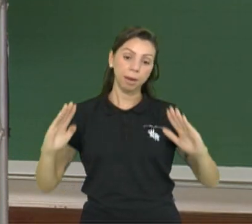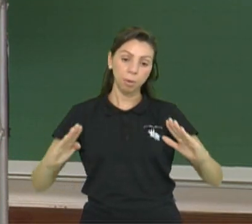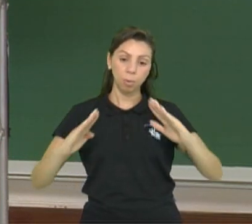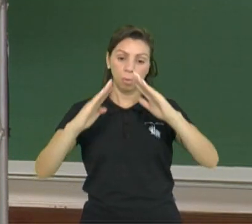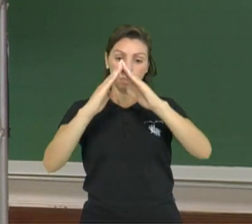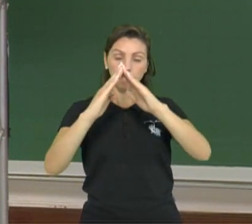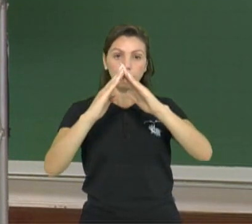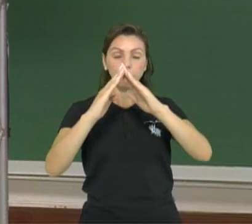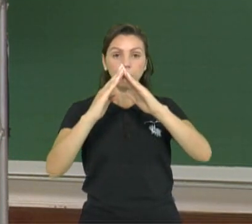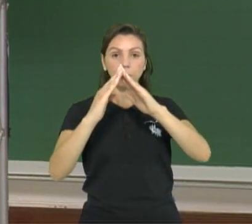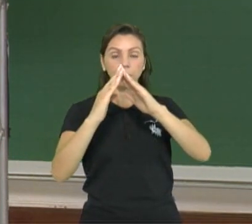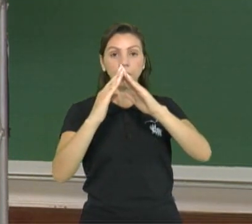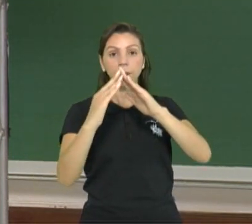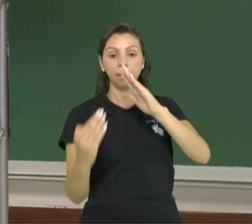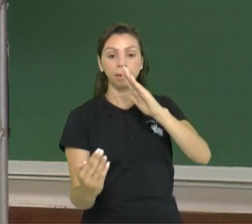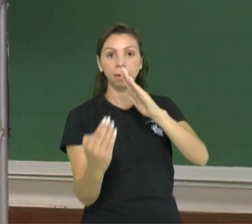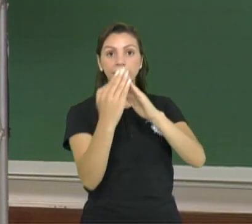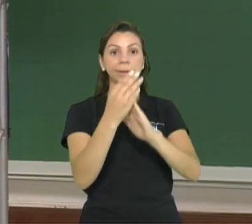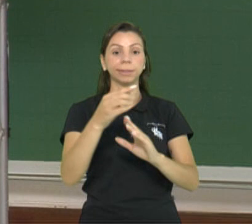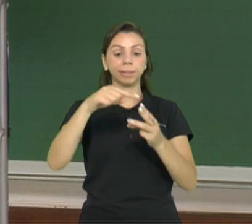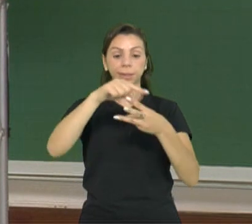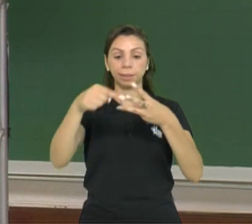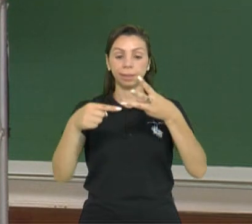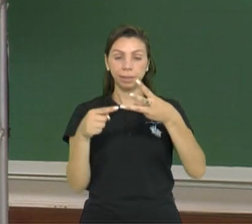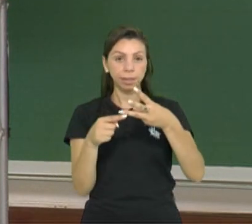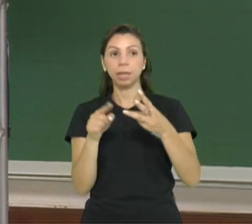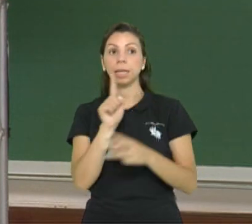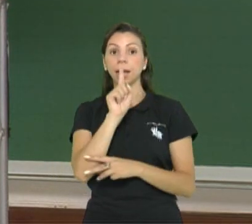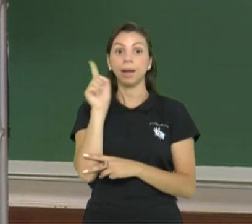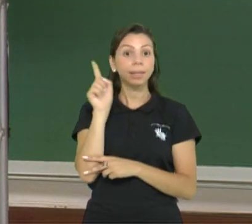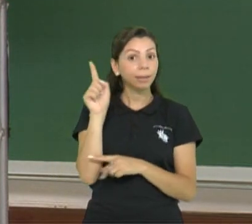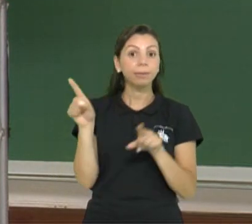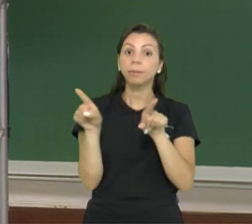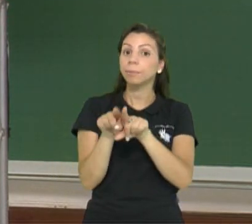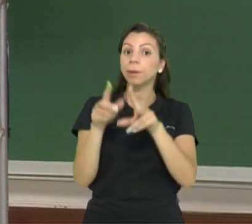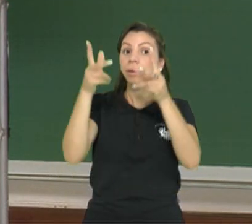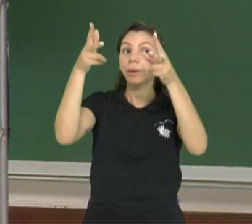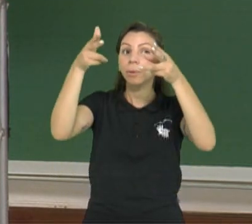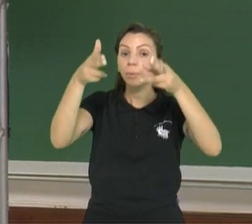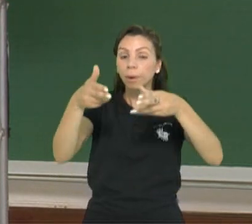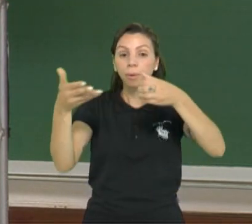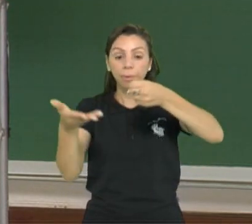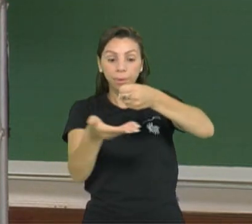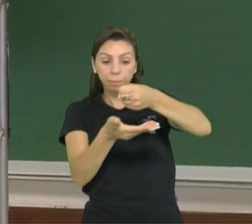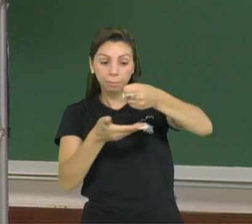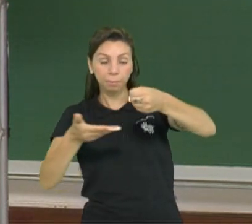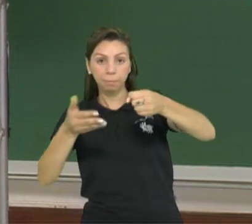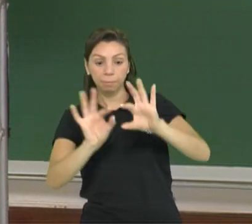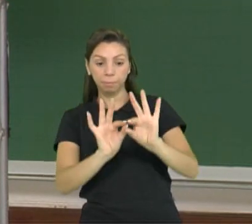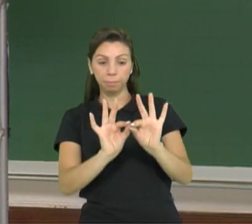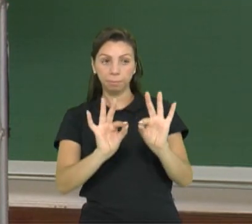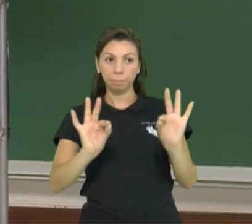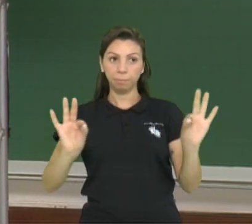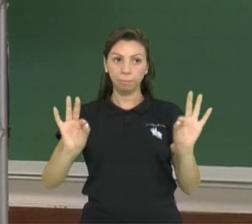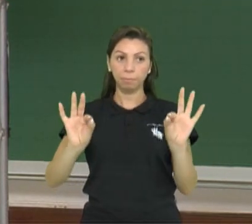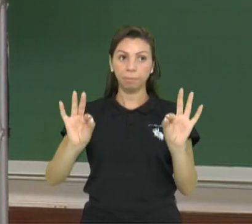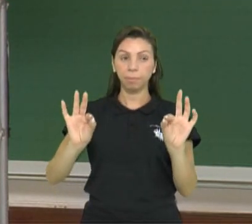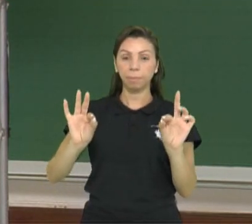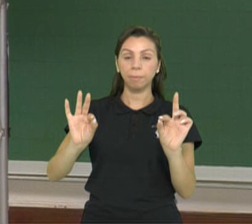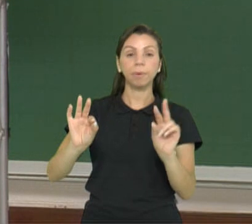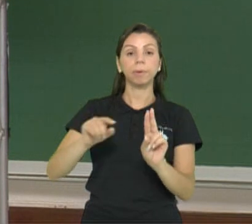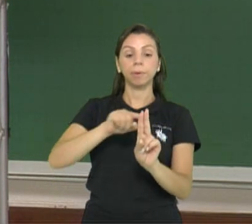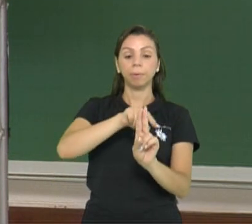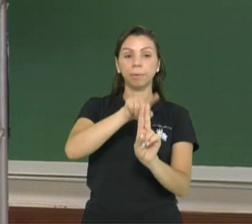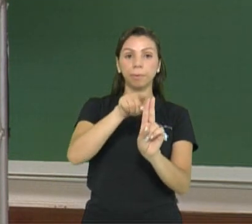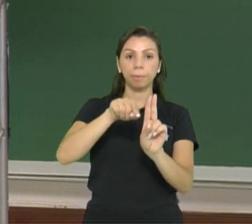ela. No cilindro vai ser exatamente a mesma coisa. O que muda é que a nossa área da base era πr ao